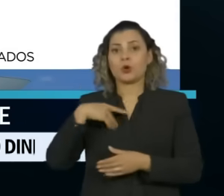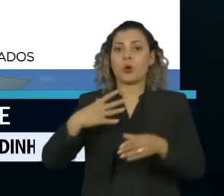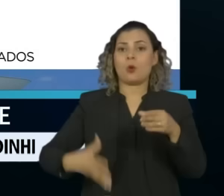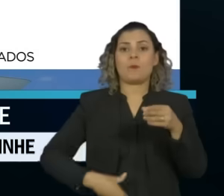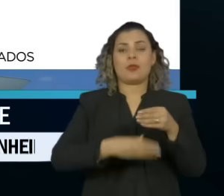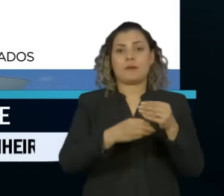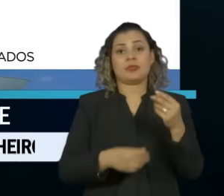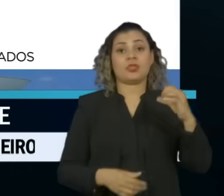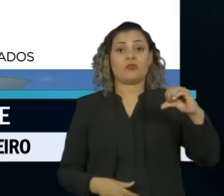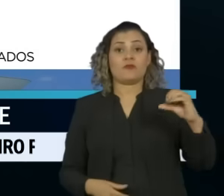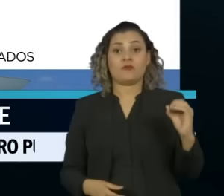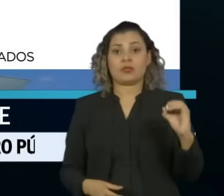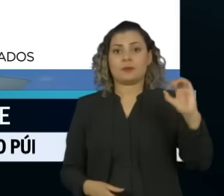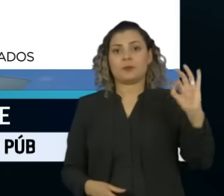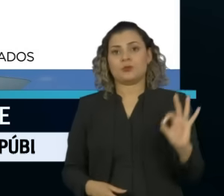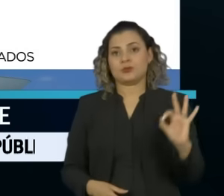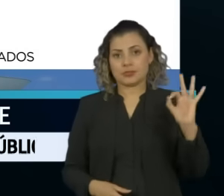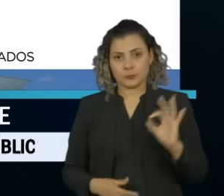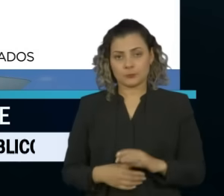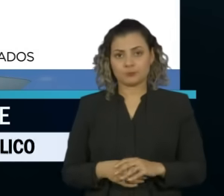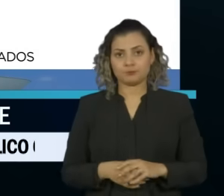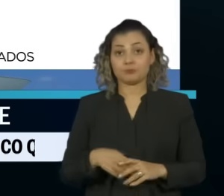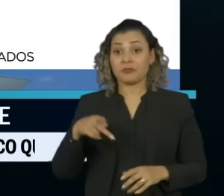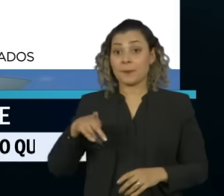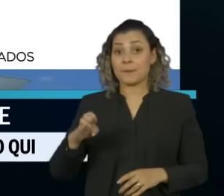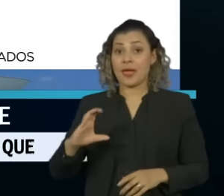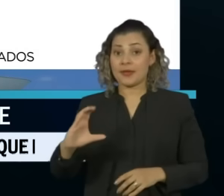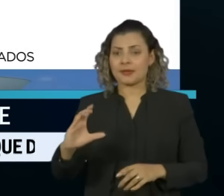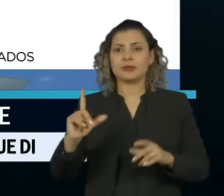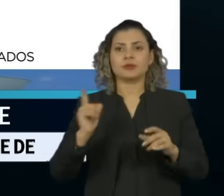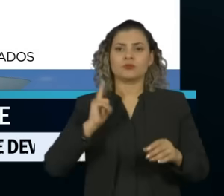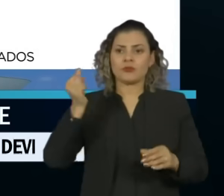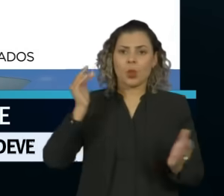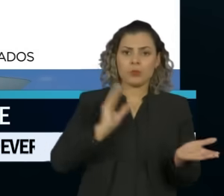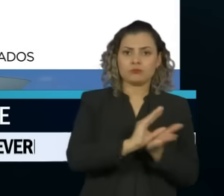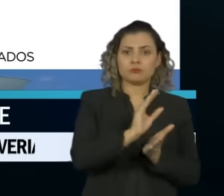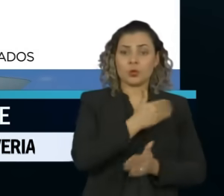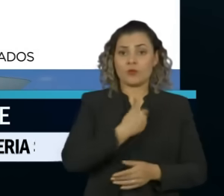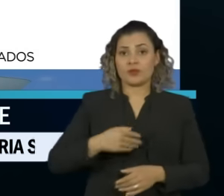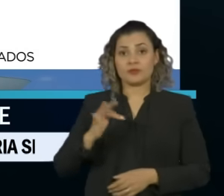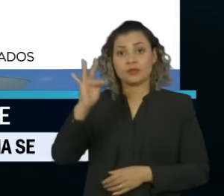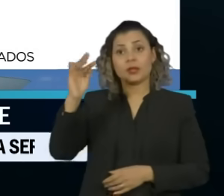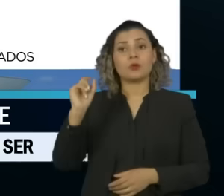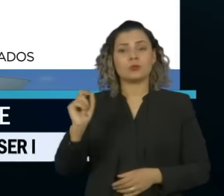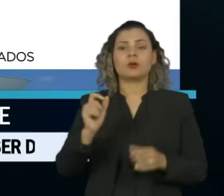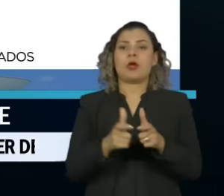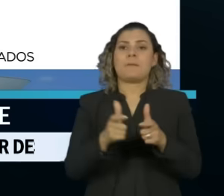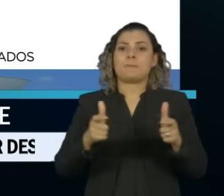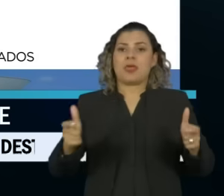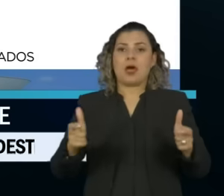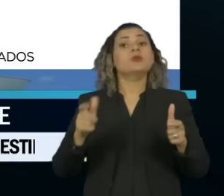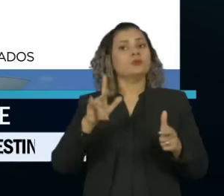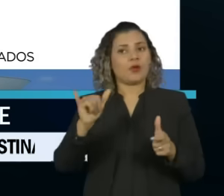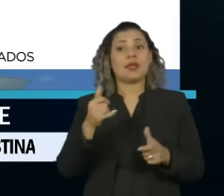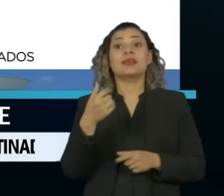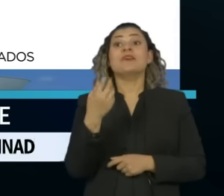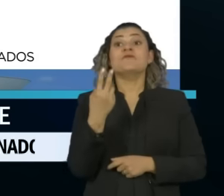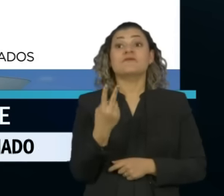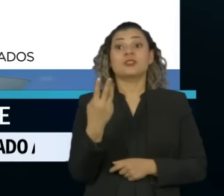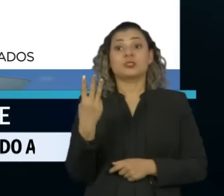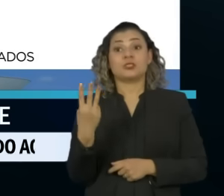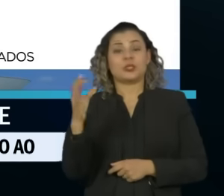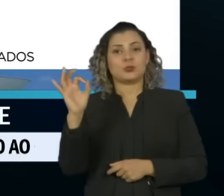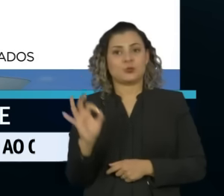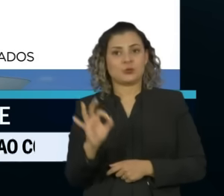complementam os 90%. Com a PEC, o valor destinado pelo governo federal será ampliado gradualmente a partir do